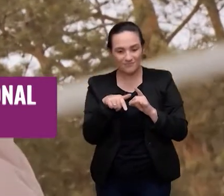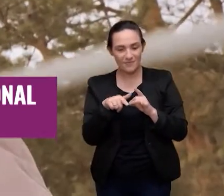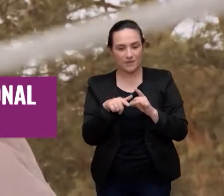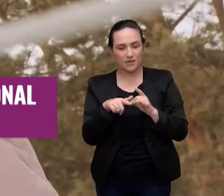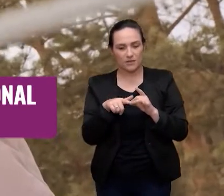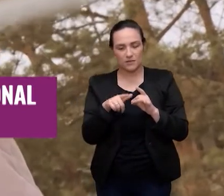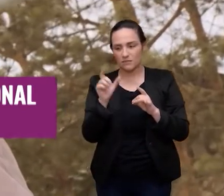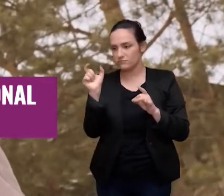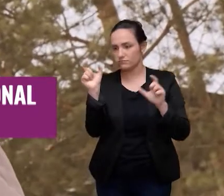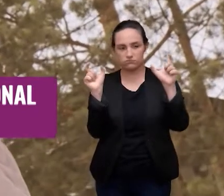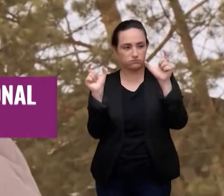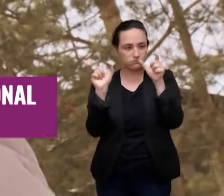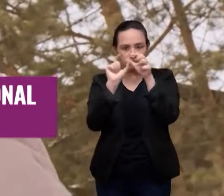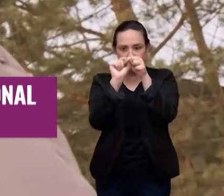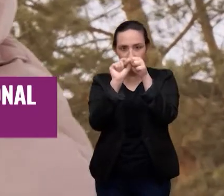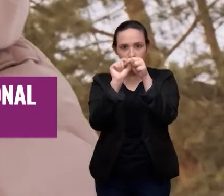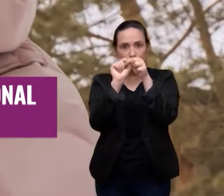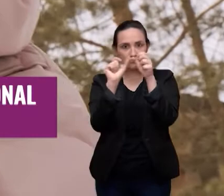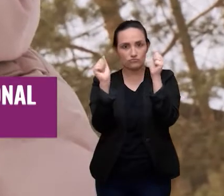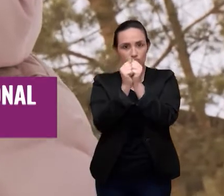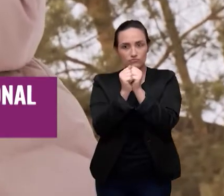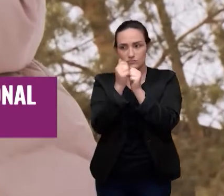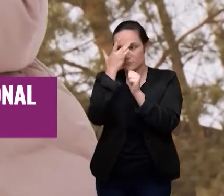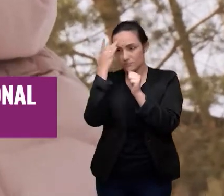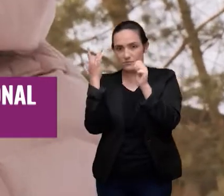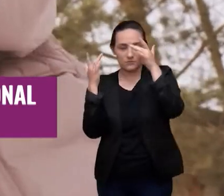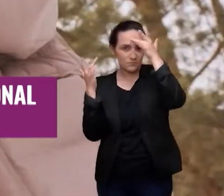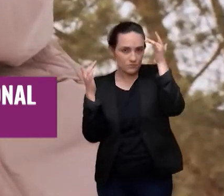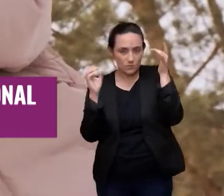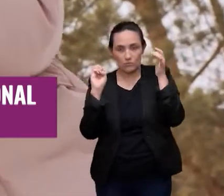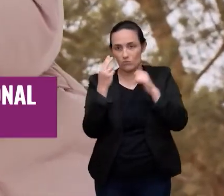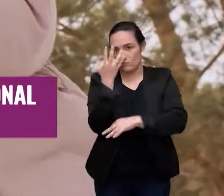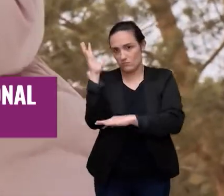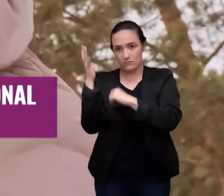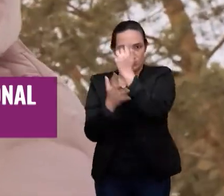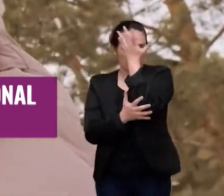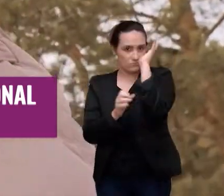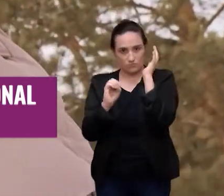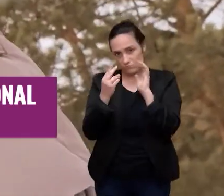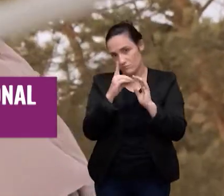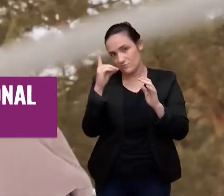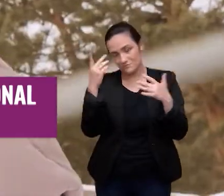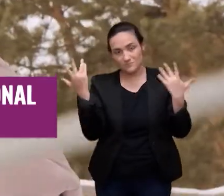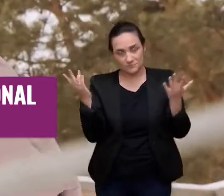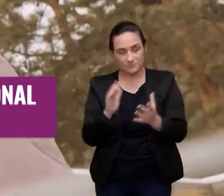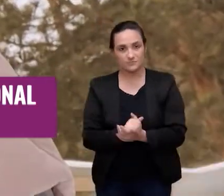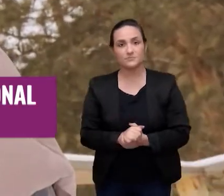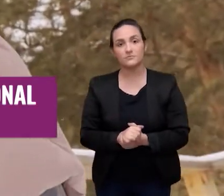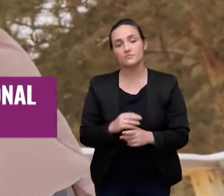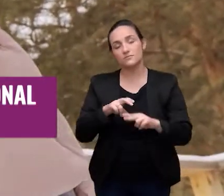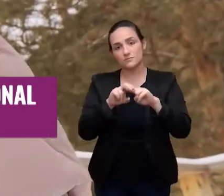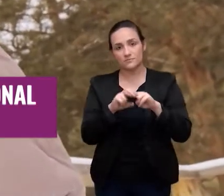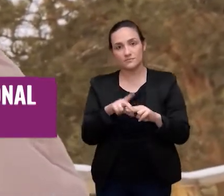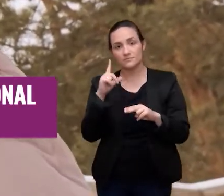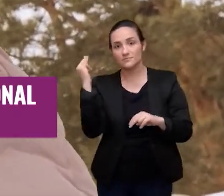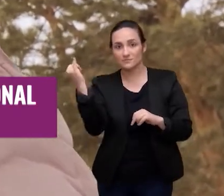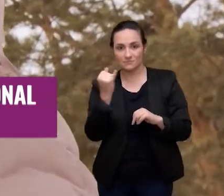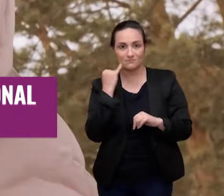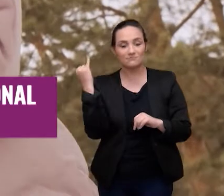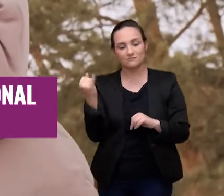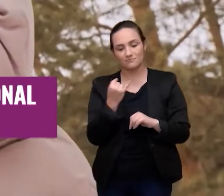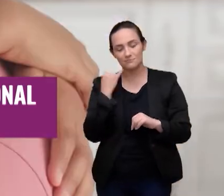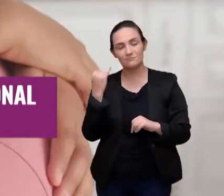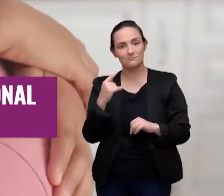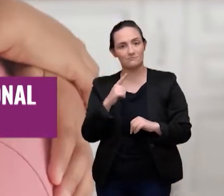Então, a importância desse amor é muito grande, inclusive é um dos grandes sentidos da vida, né?